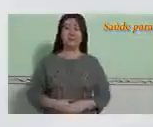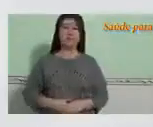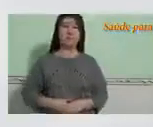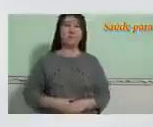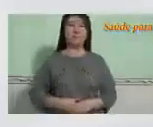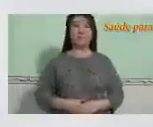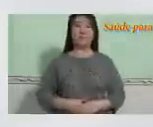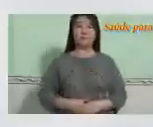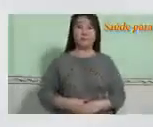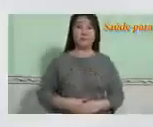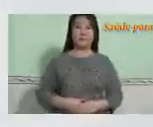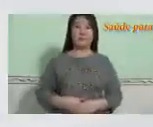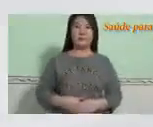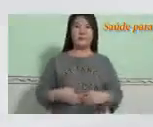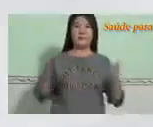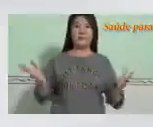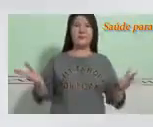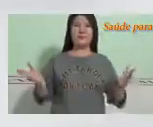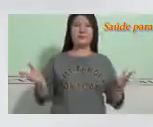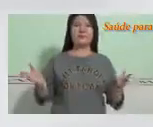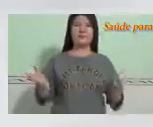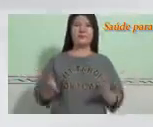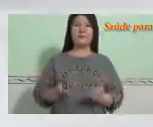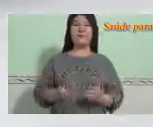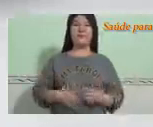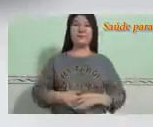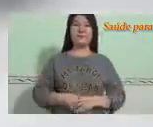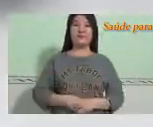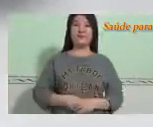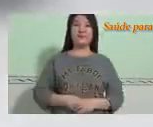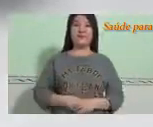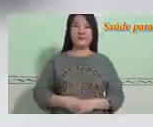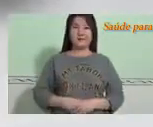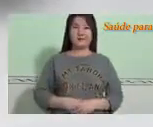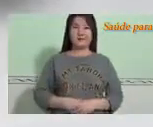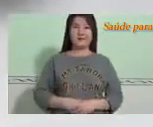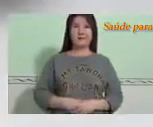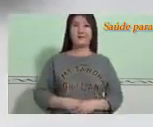ela favorece o sono, conforme indica a cromoterapia.